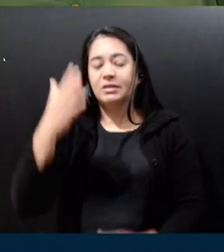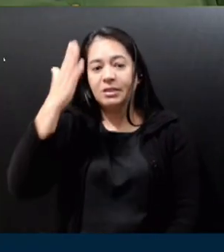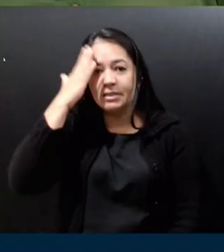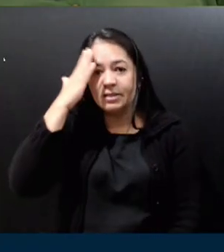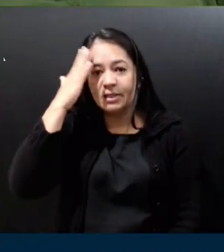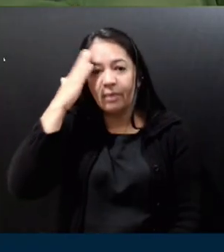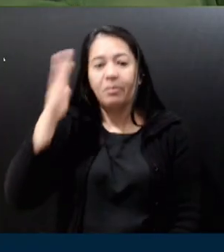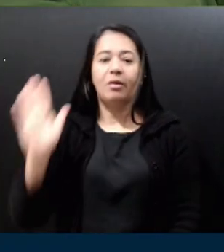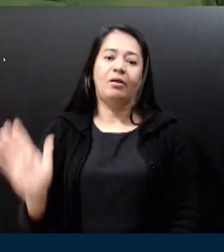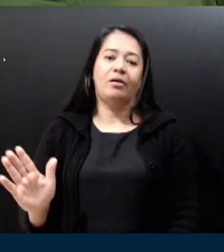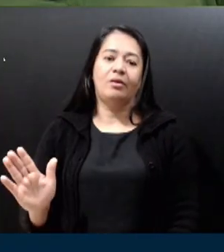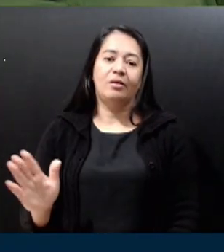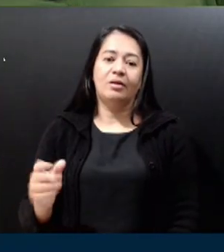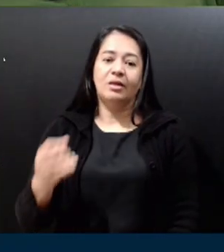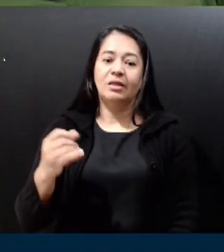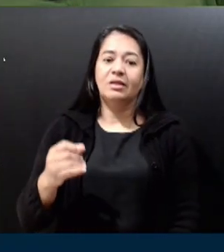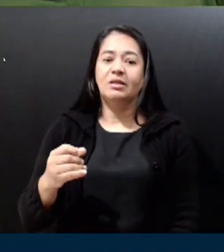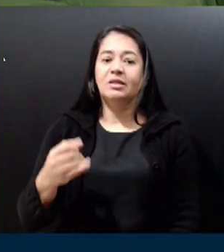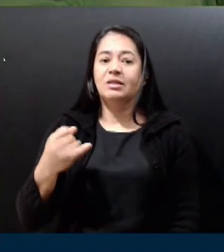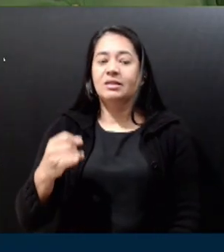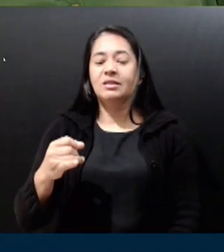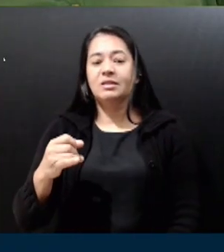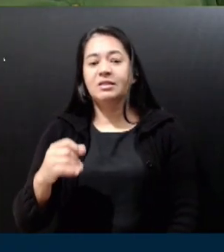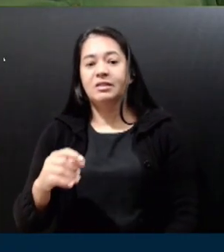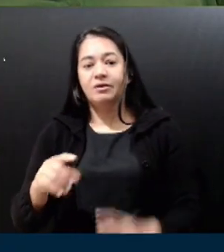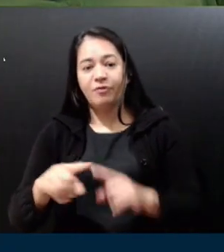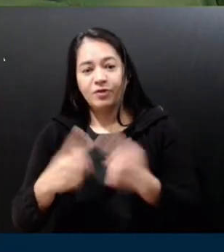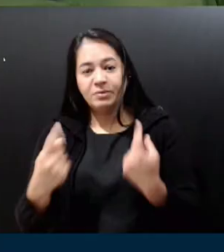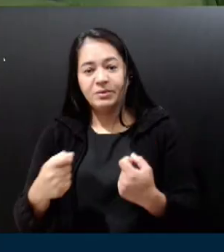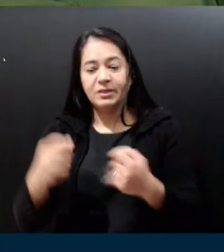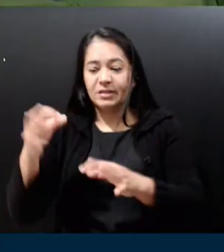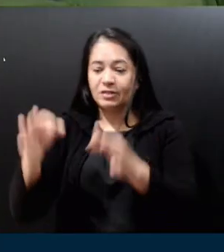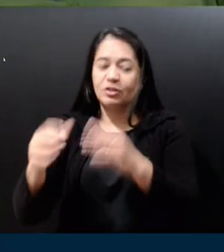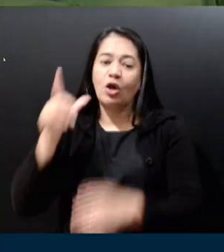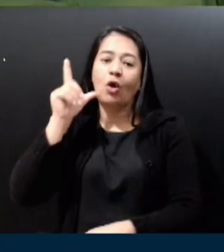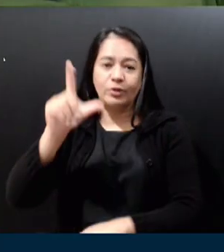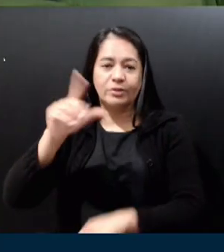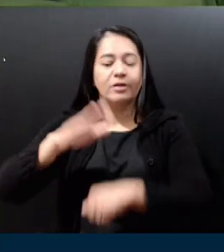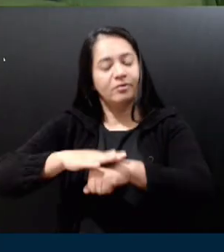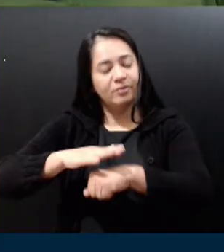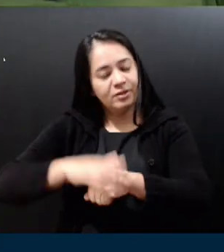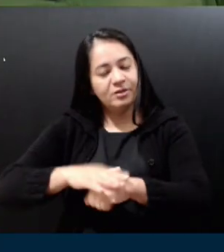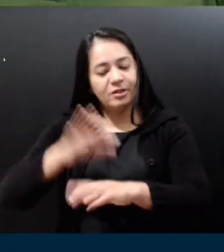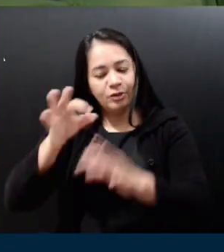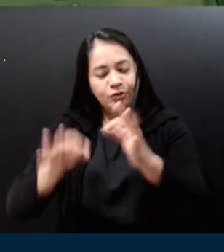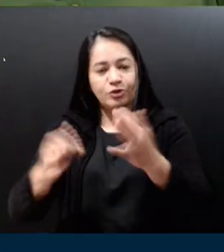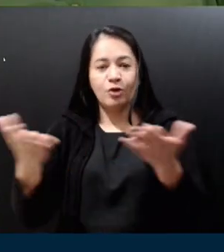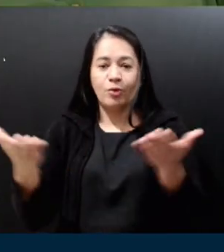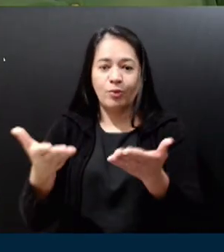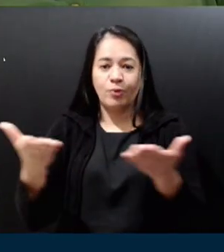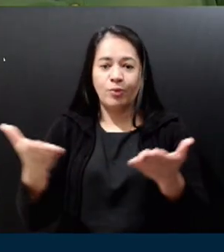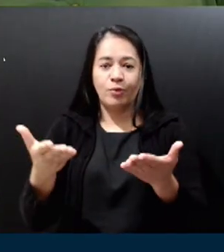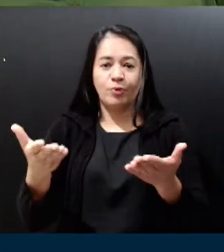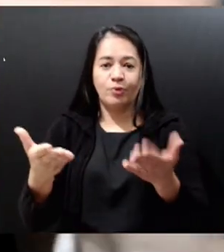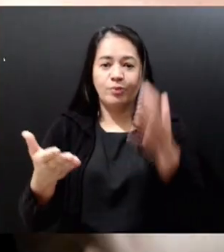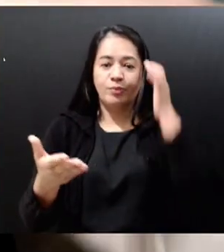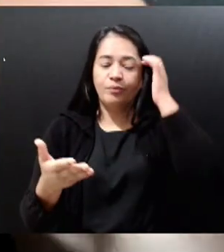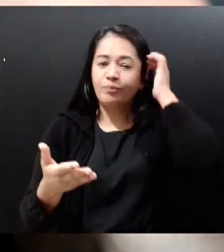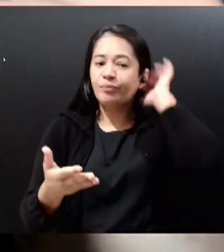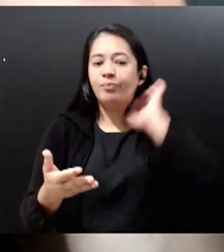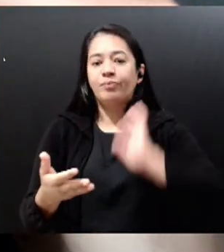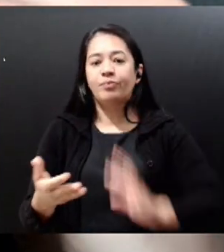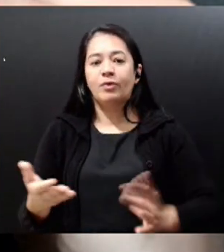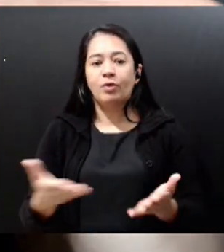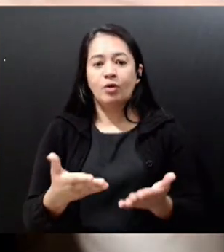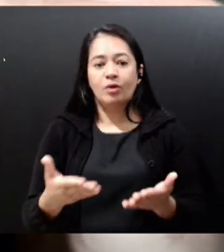se negar ou não saber, você entra na justiça e consegue fazer isso. Então, hoje, em virtude principalmente de herança, isso vai